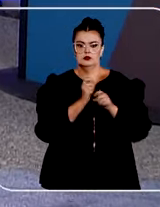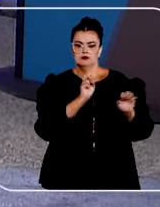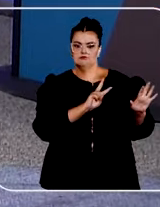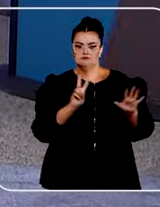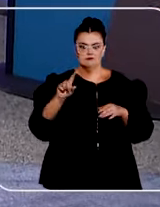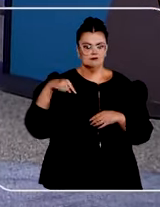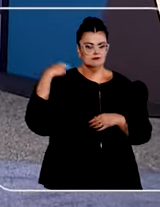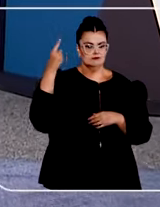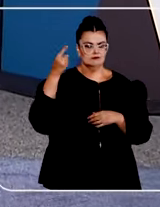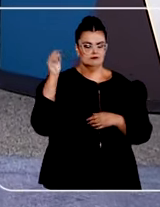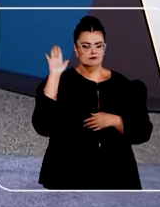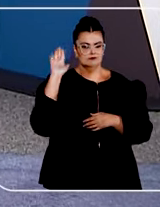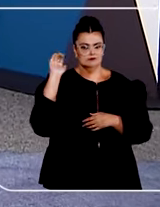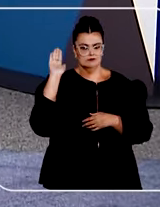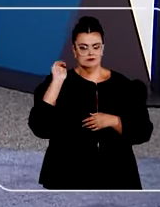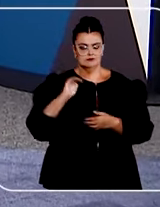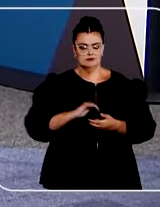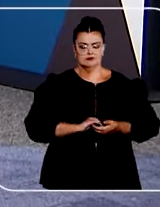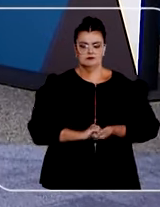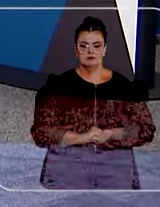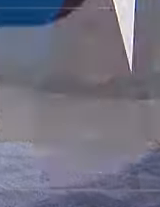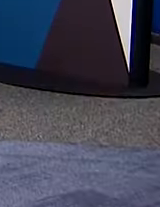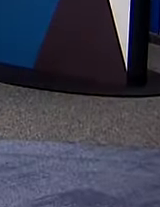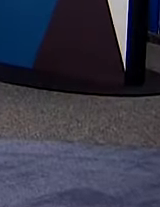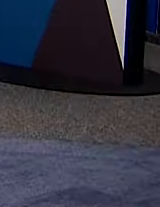semana que vem tchau tchau